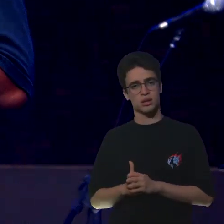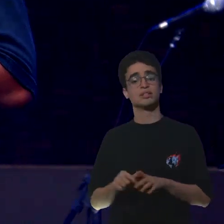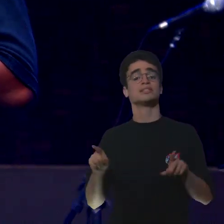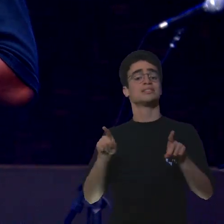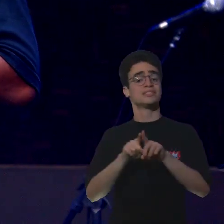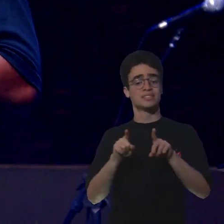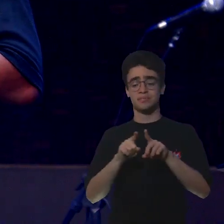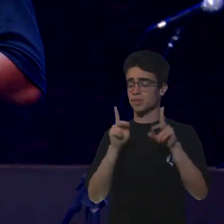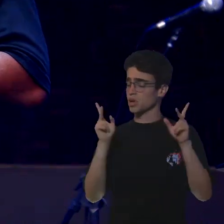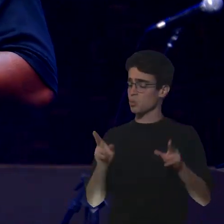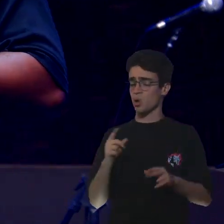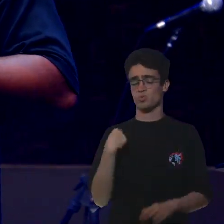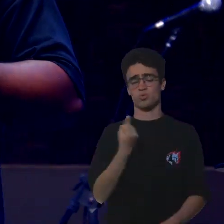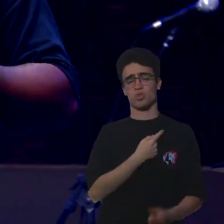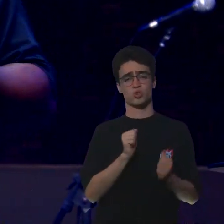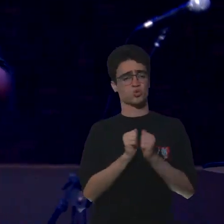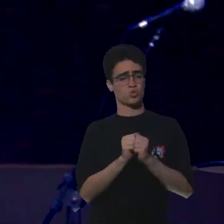conosco.